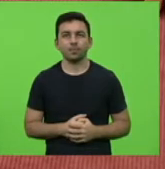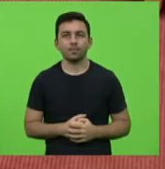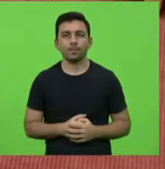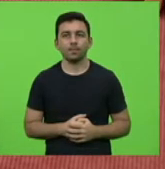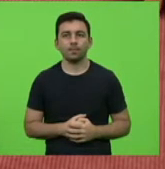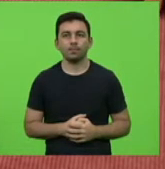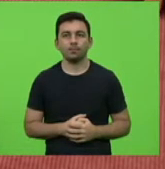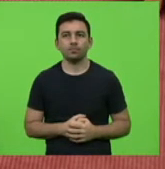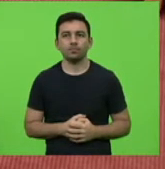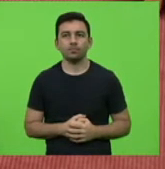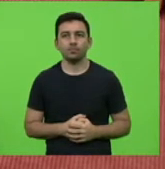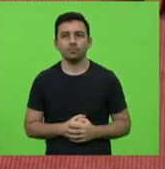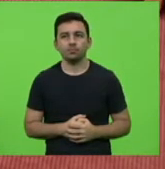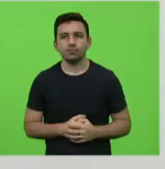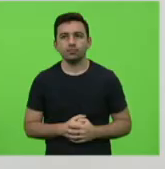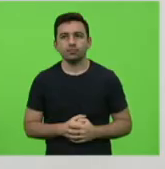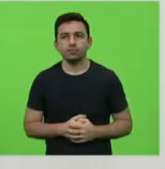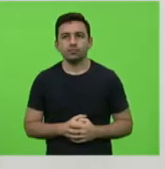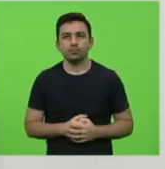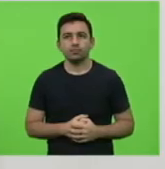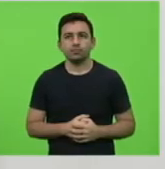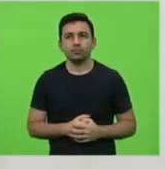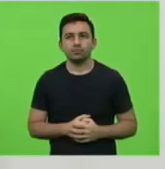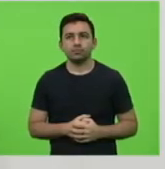na madeira, cara.